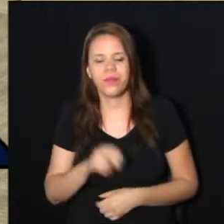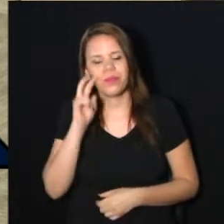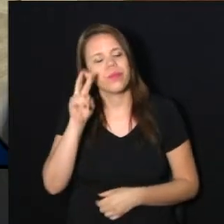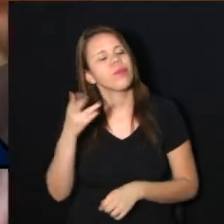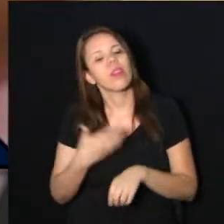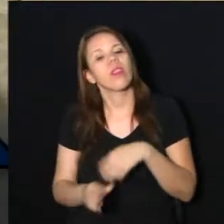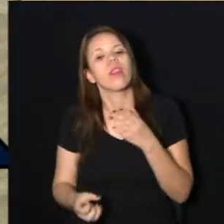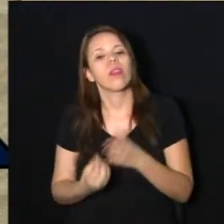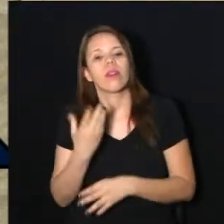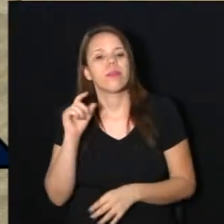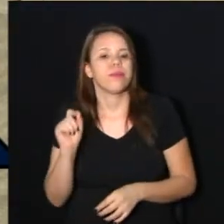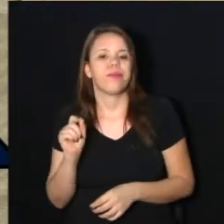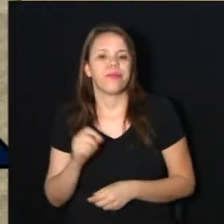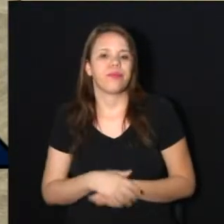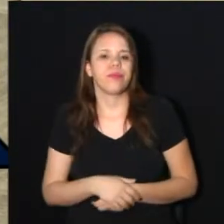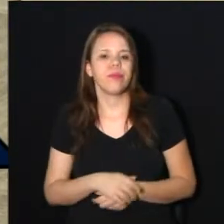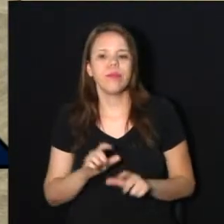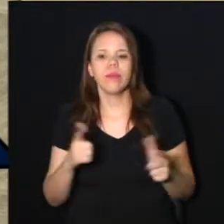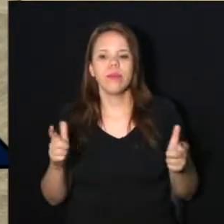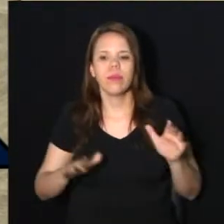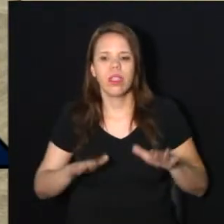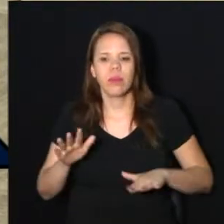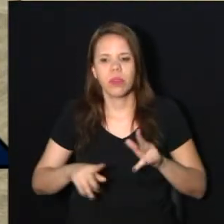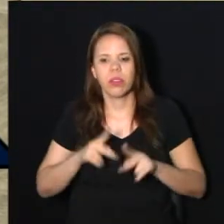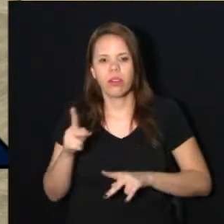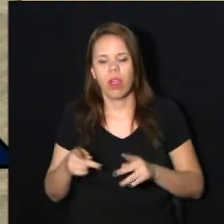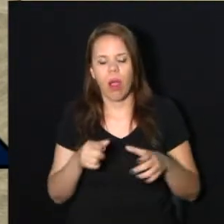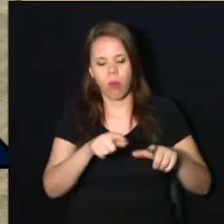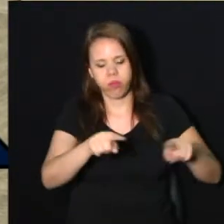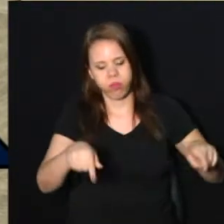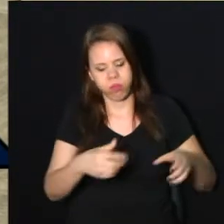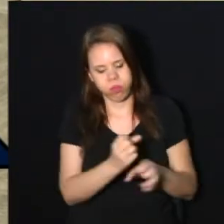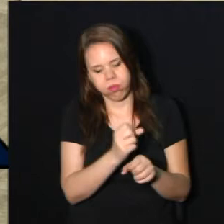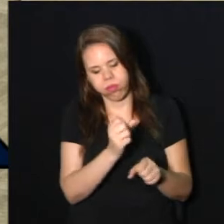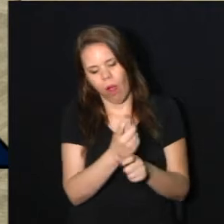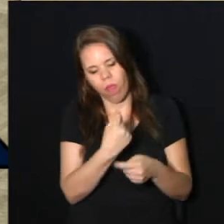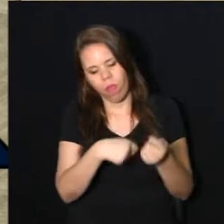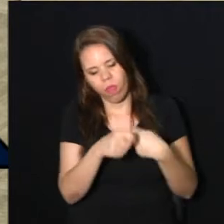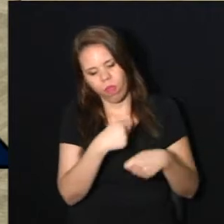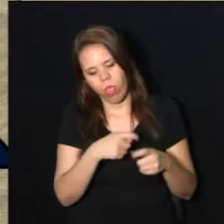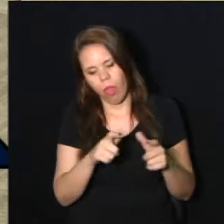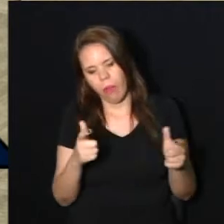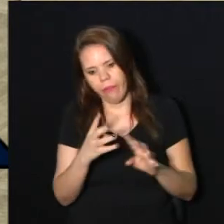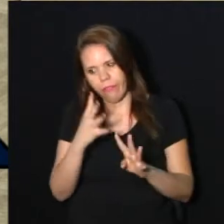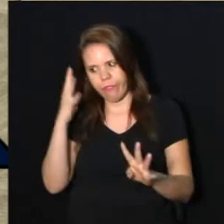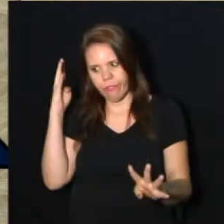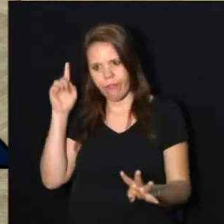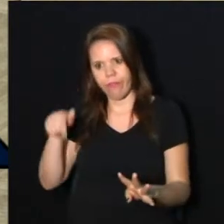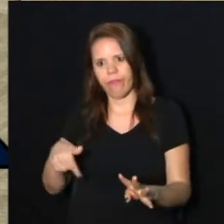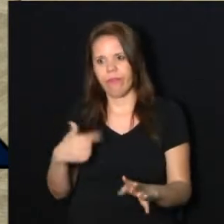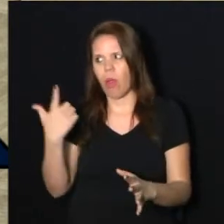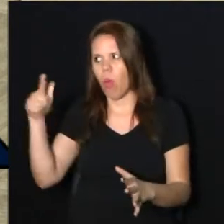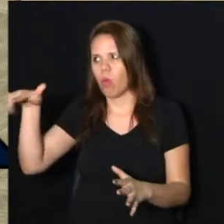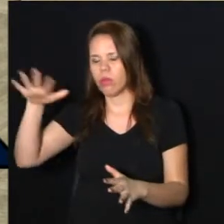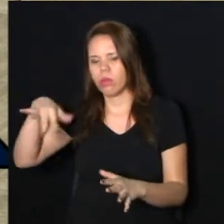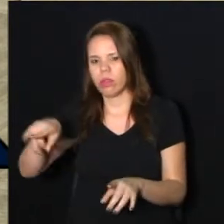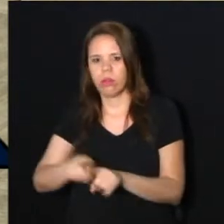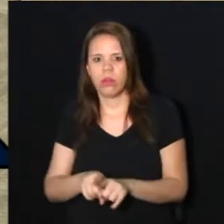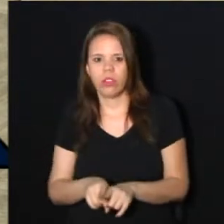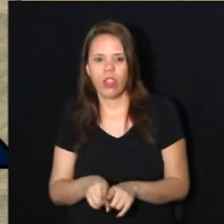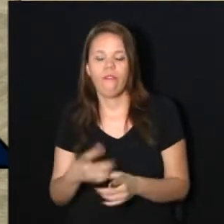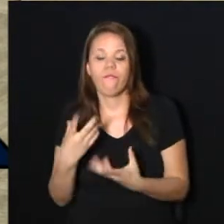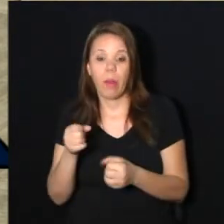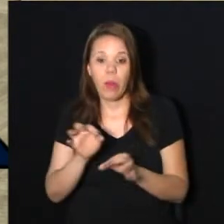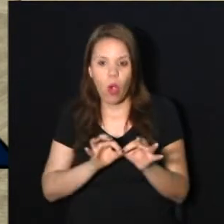prática é que, na maioria das vezes, esse caixa que é exclusivo, ele é muito maior a fila do que as demais. Então nós vamos